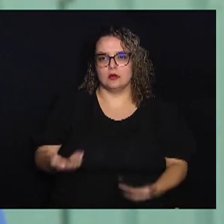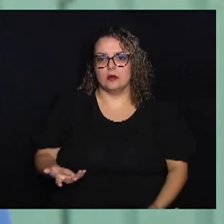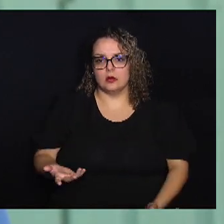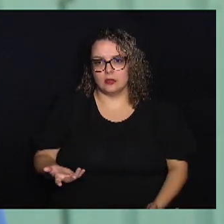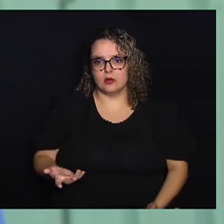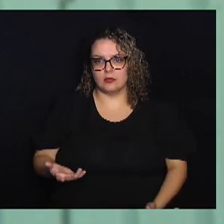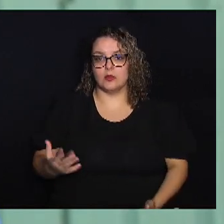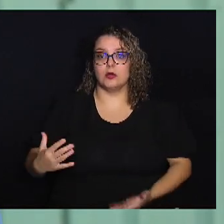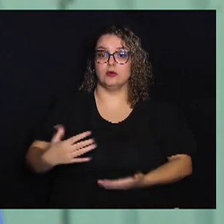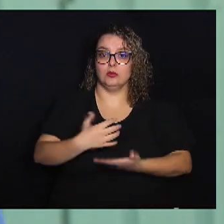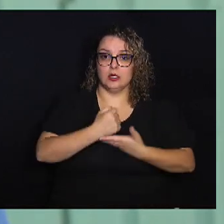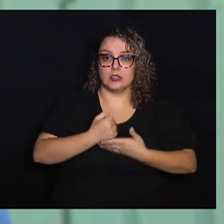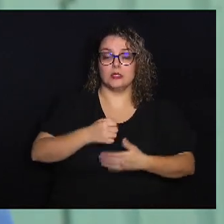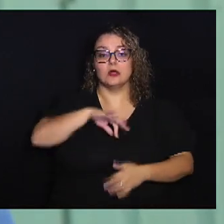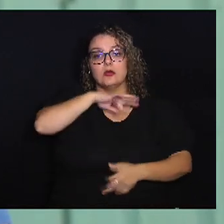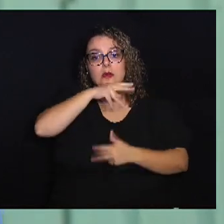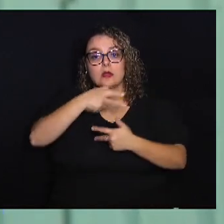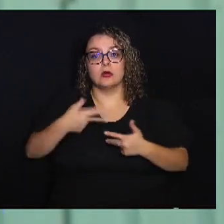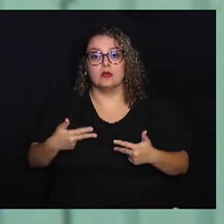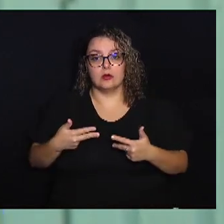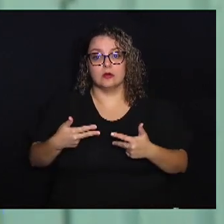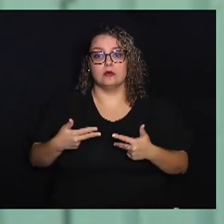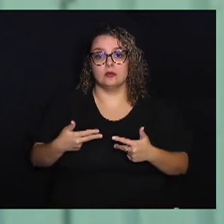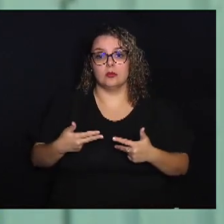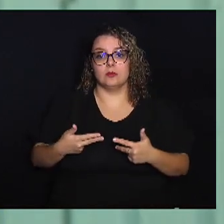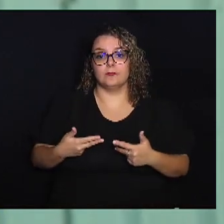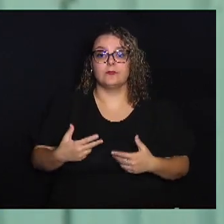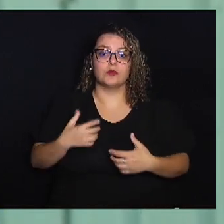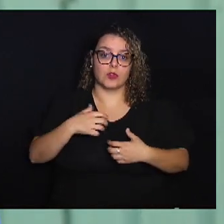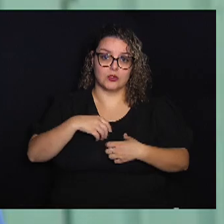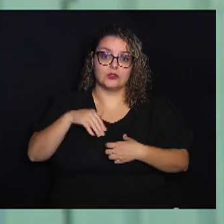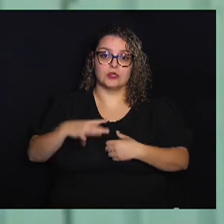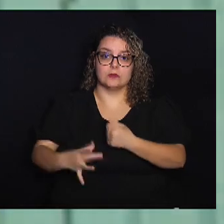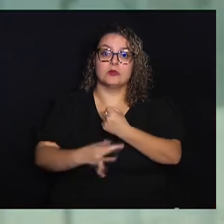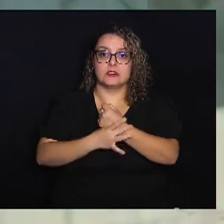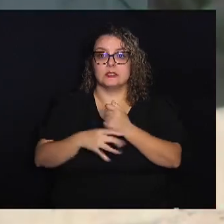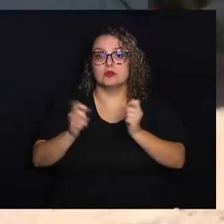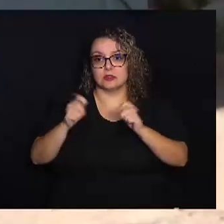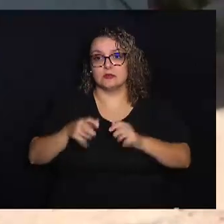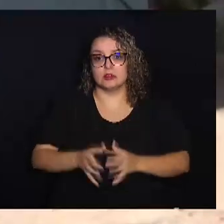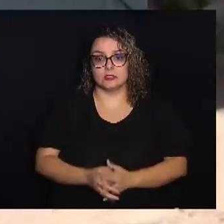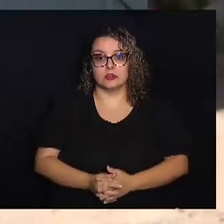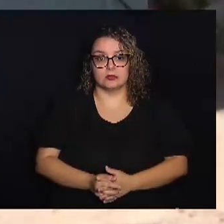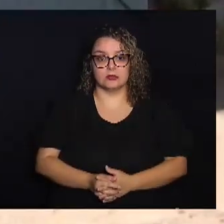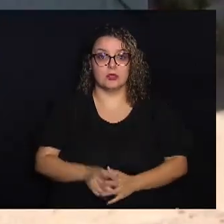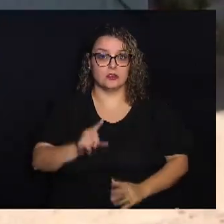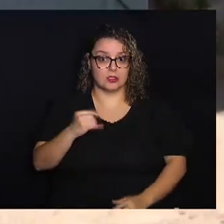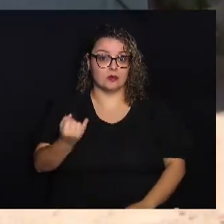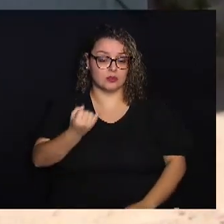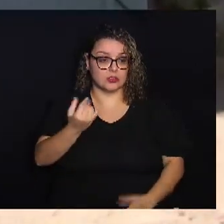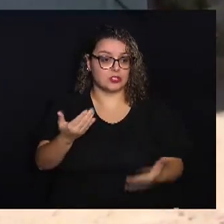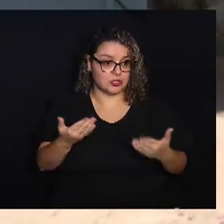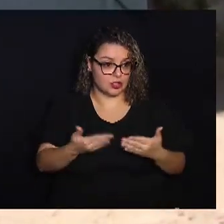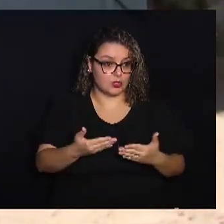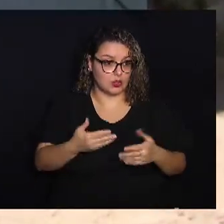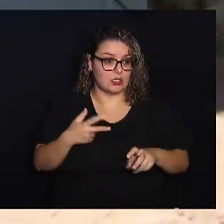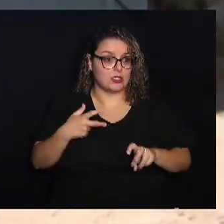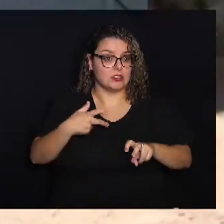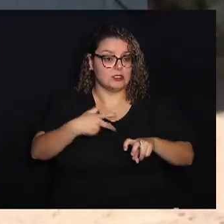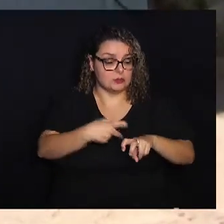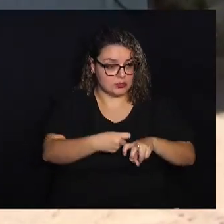o resgate do animal e com uma maneira mais segura e eficaz, né? Importante, né? Agora, as